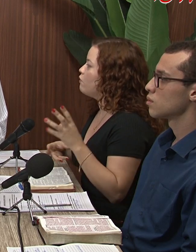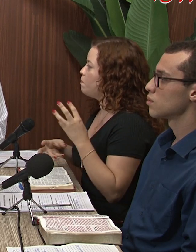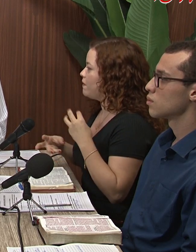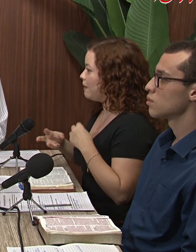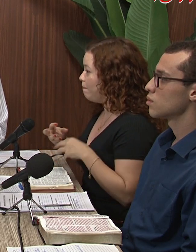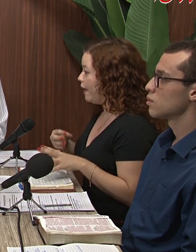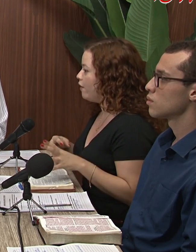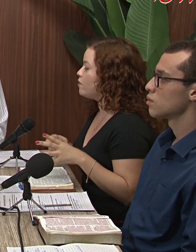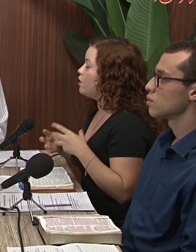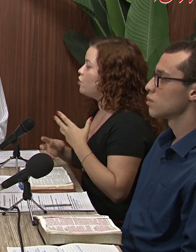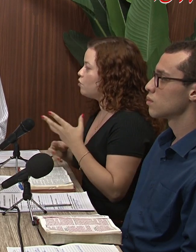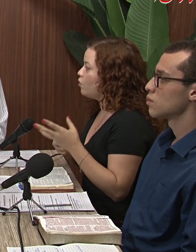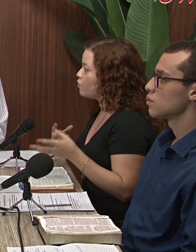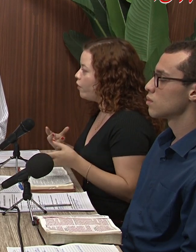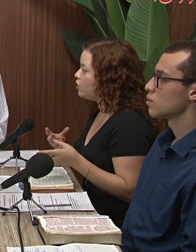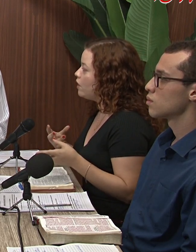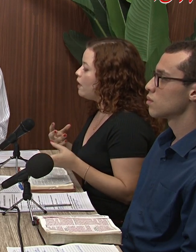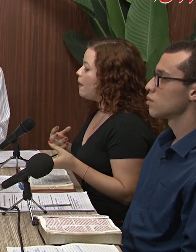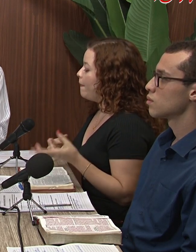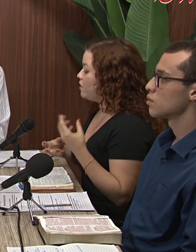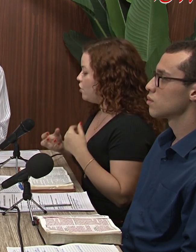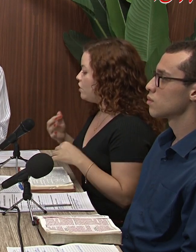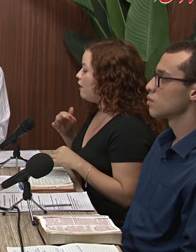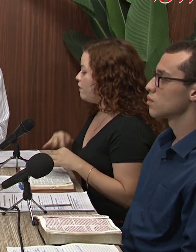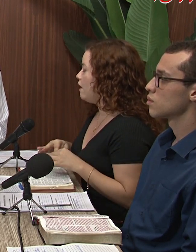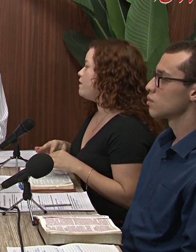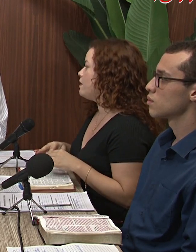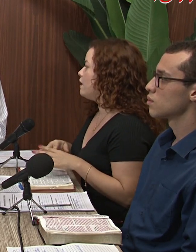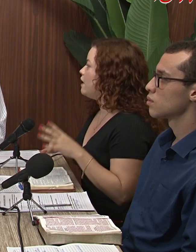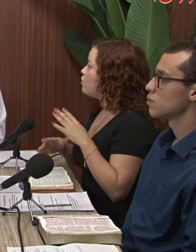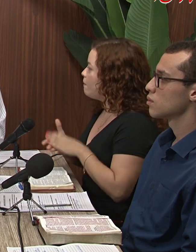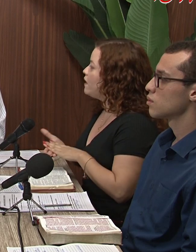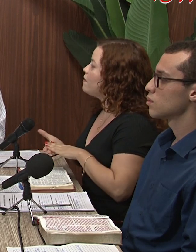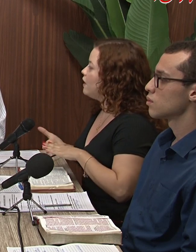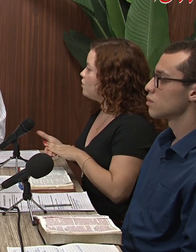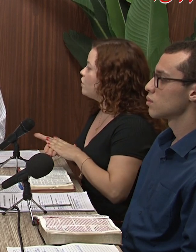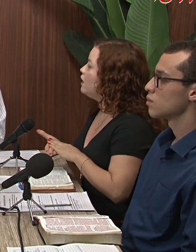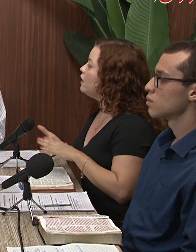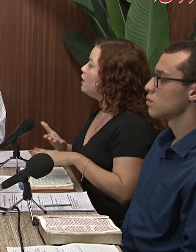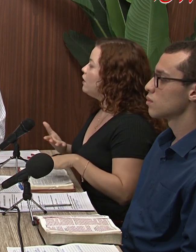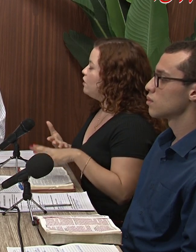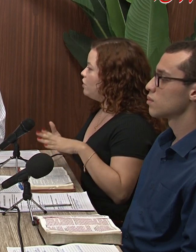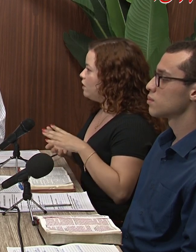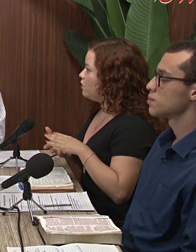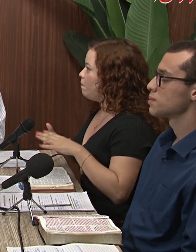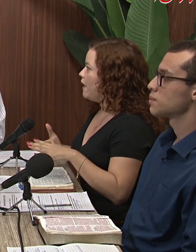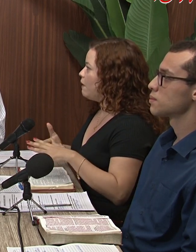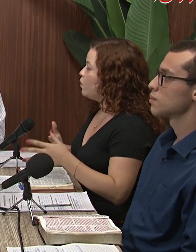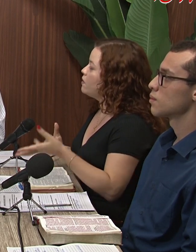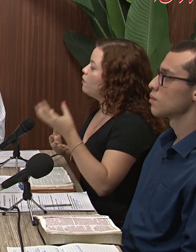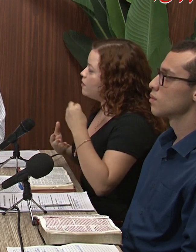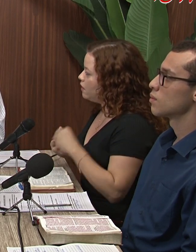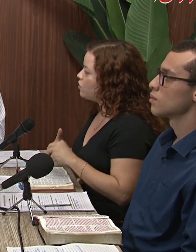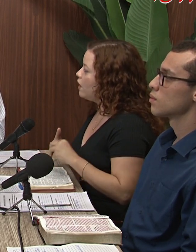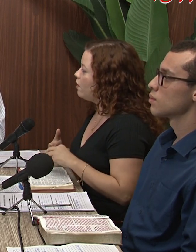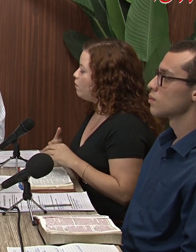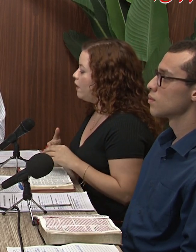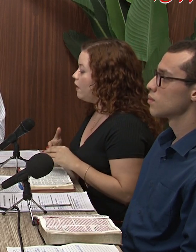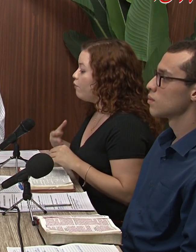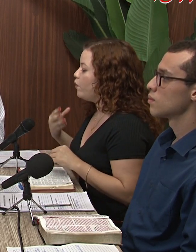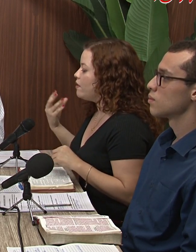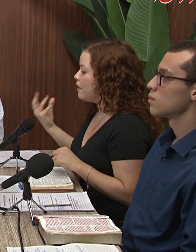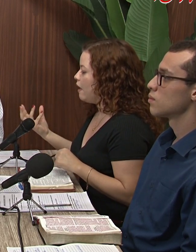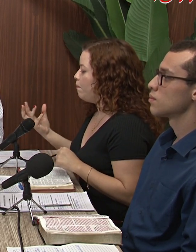costumes, né? Os pensamentos, as distorções, mas a gente deve ser que nem esses remanescentes, né? de Pérgamo, que não se